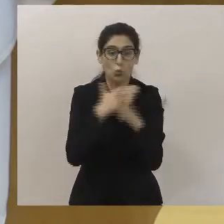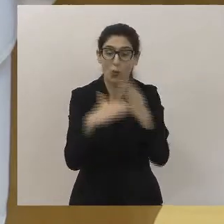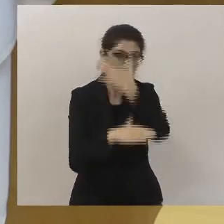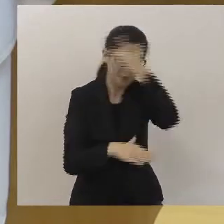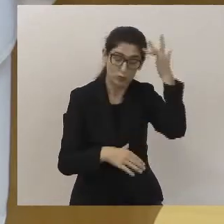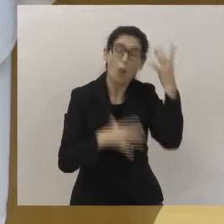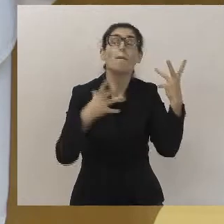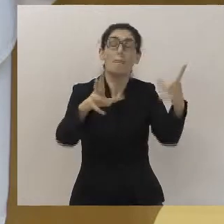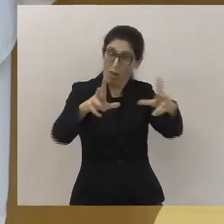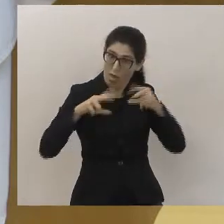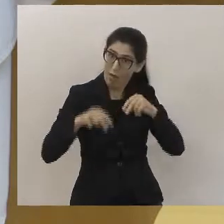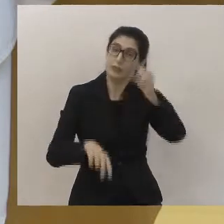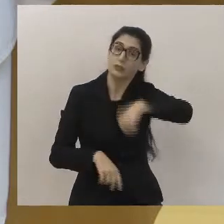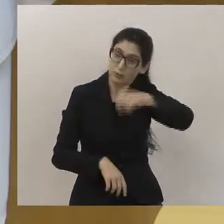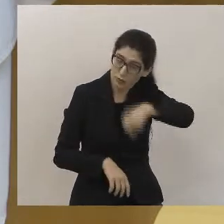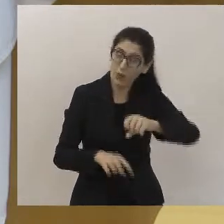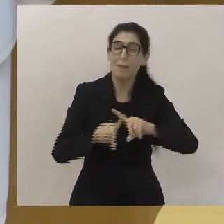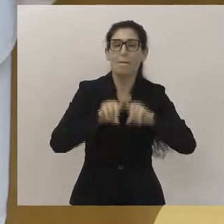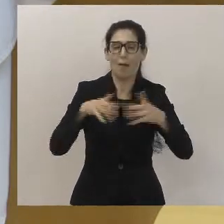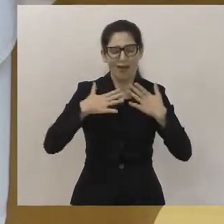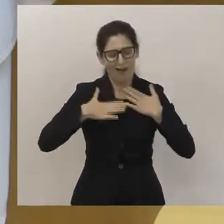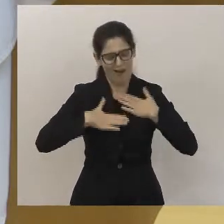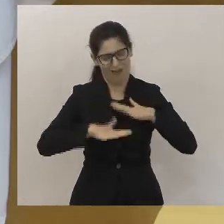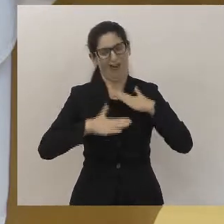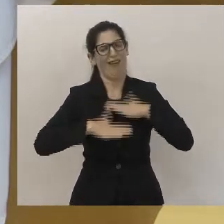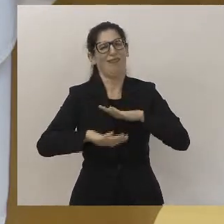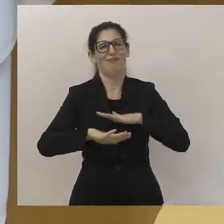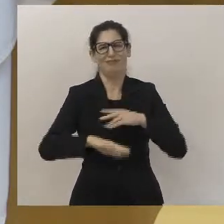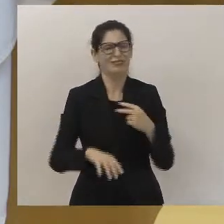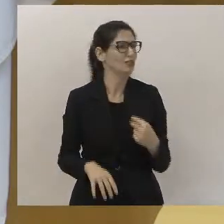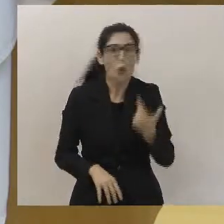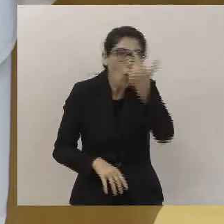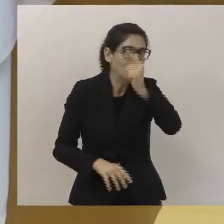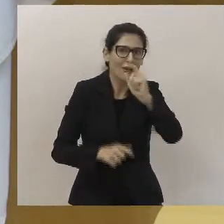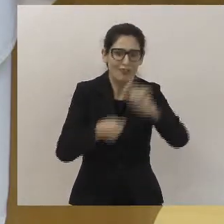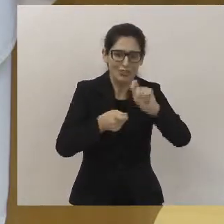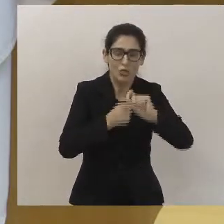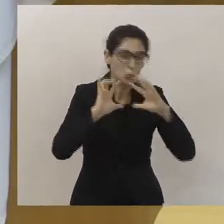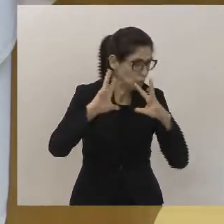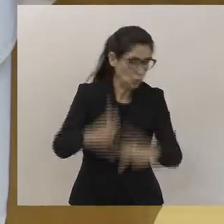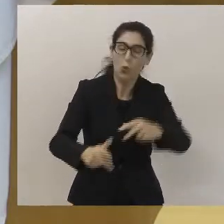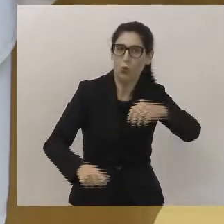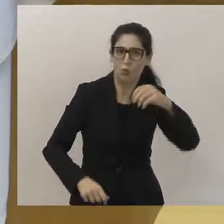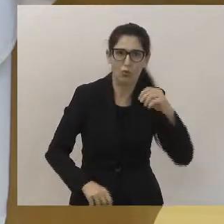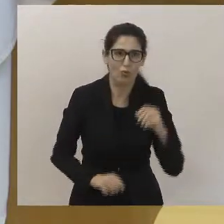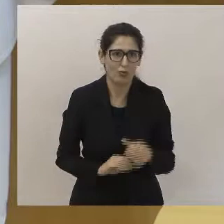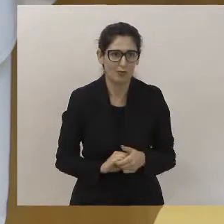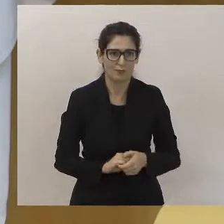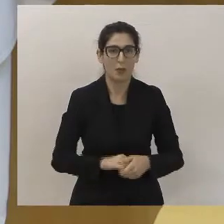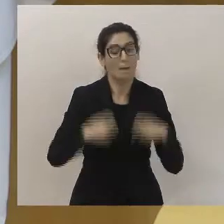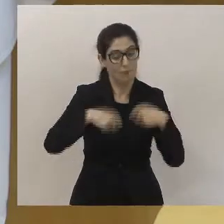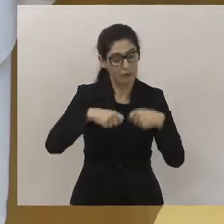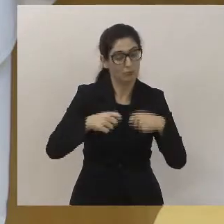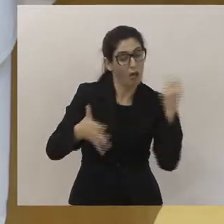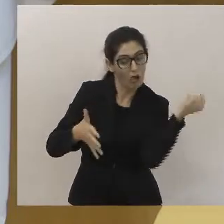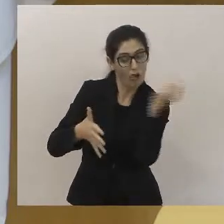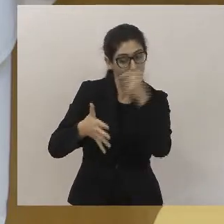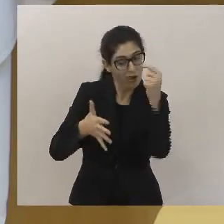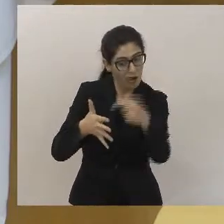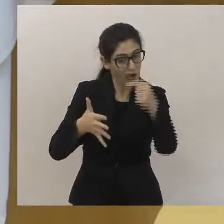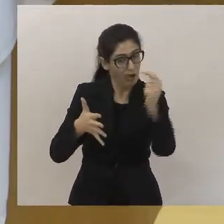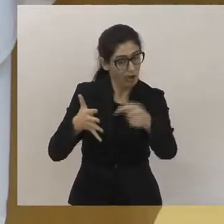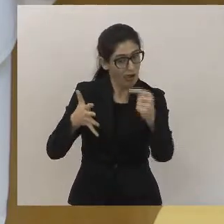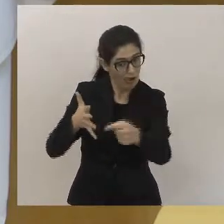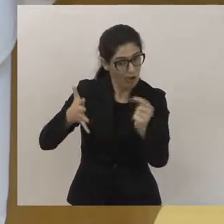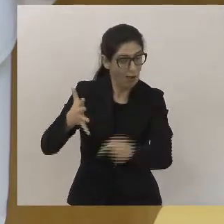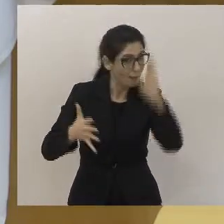não há necessidade de você é estabelecer aquilo que é prioridade e aquilo que você